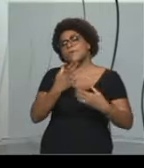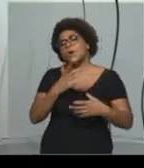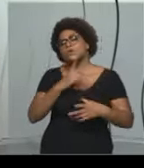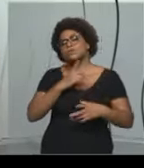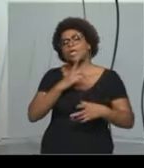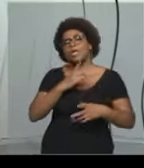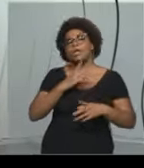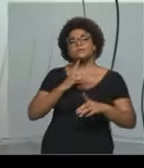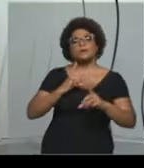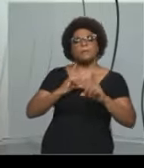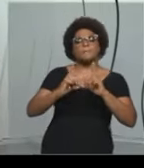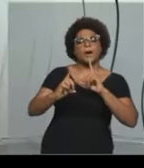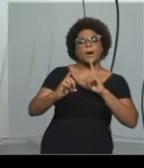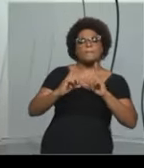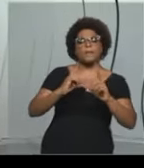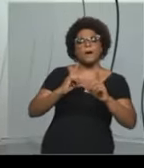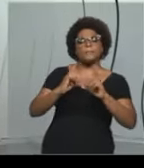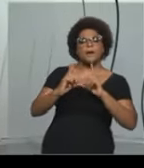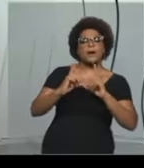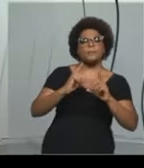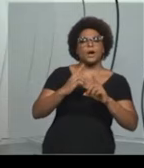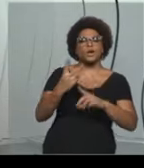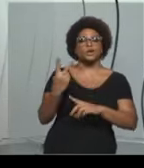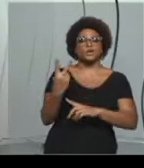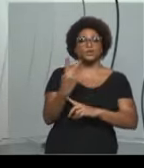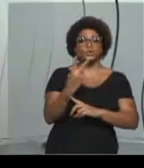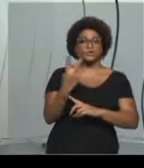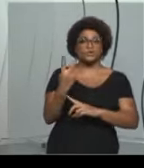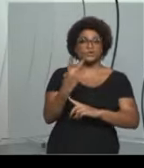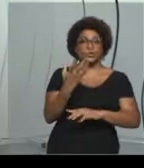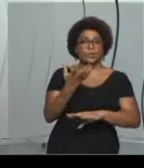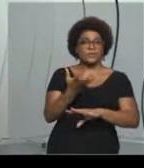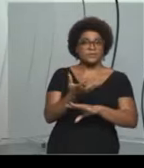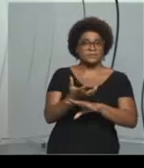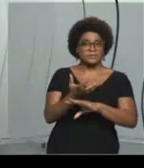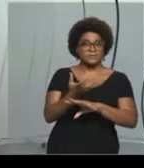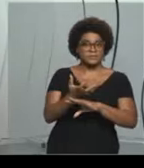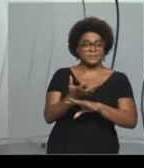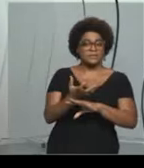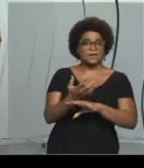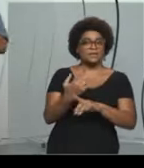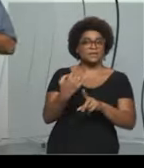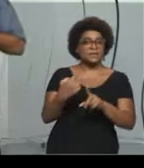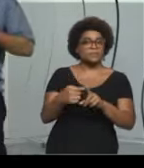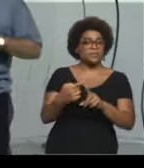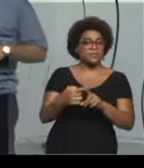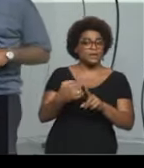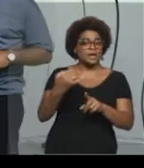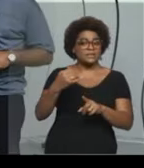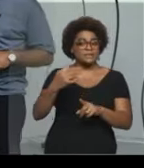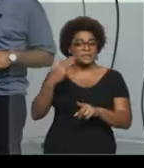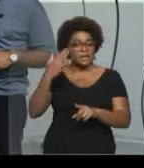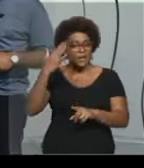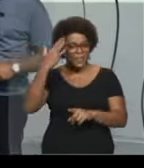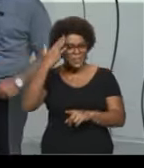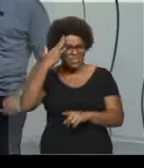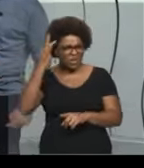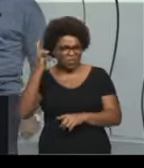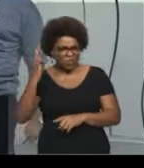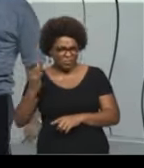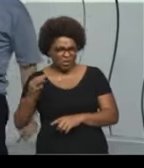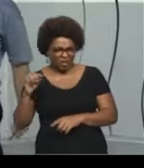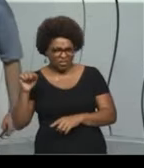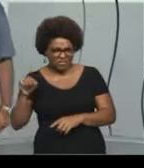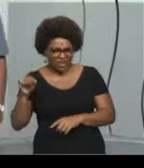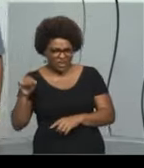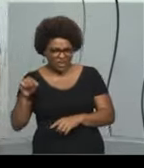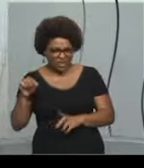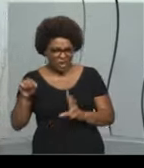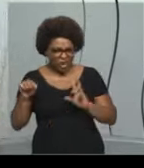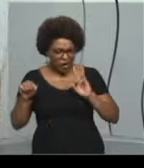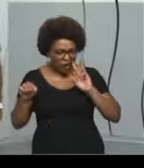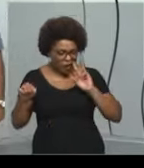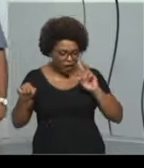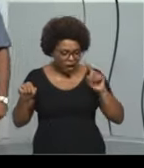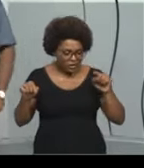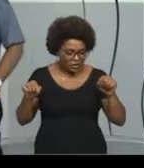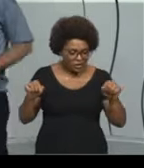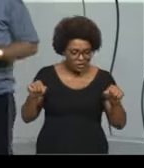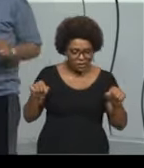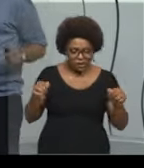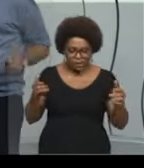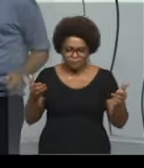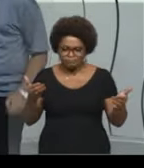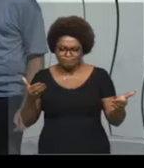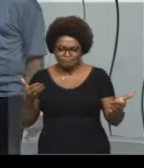e a álgebra, porque se a gente não está entendendo o que está acontecendo de um lado, a gente olha para o outro lado e fica indo e